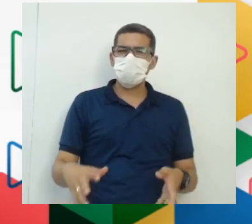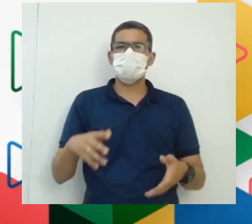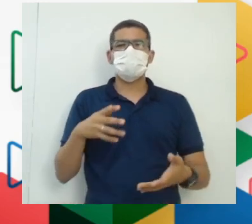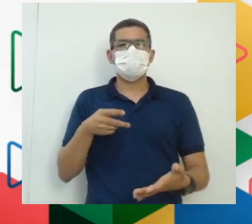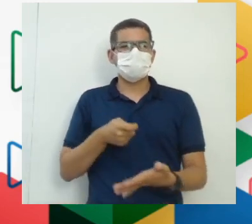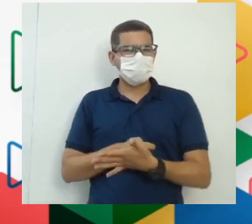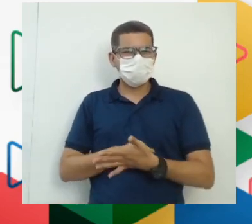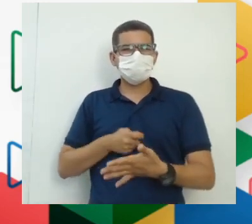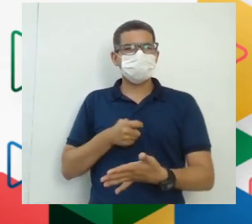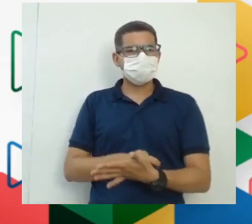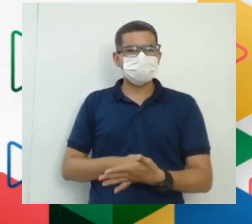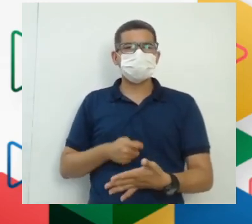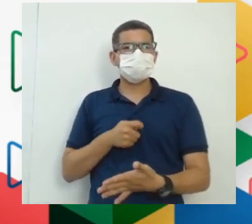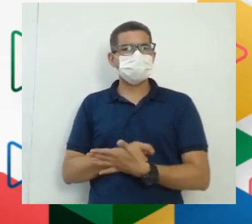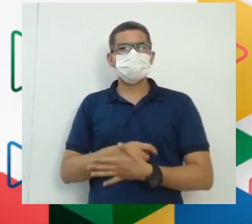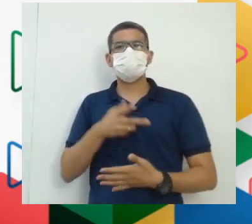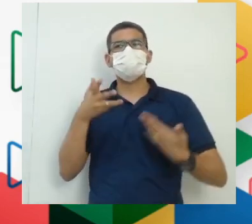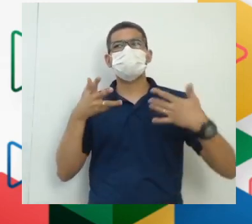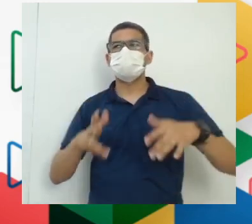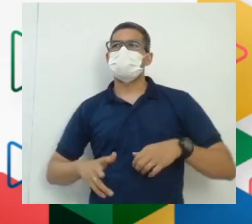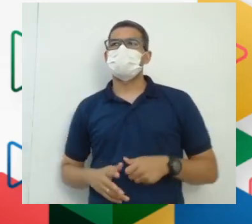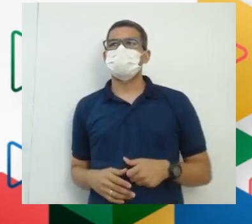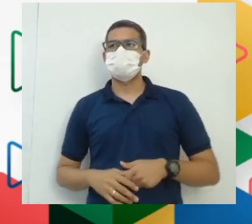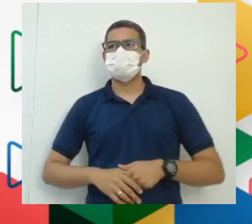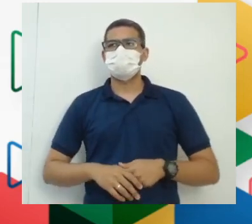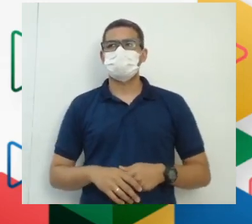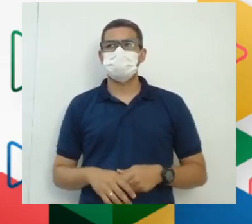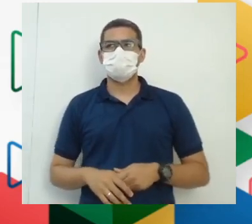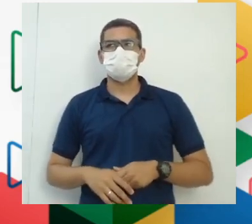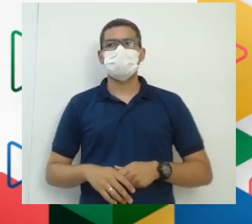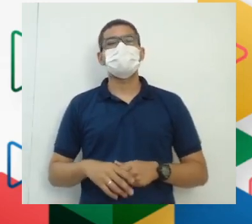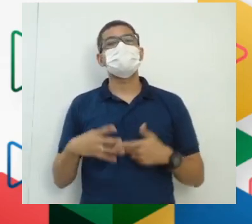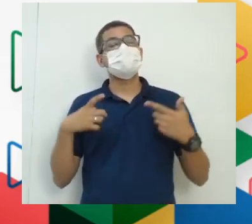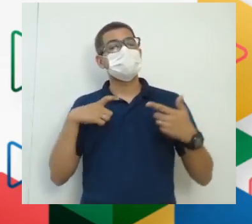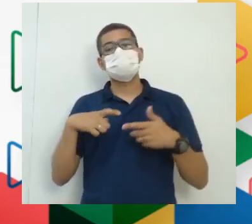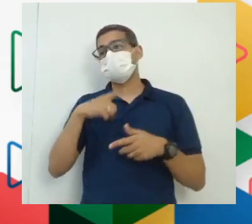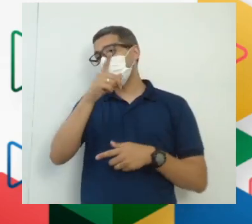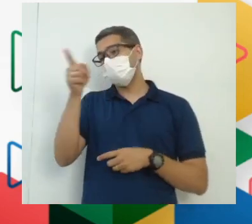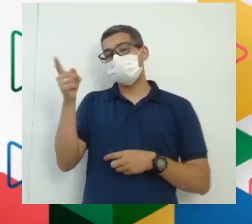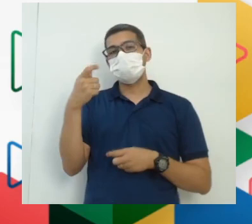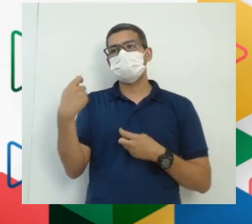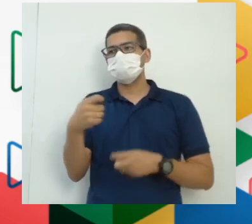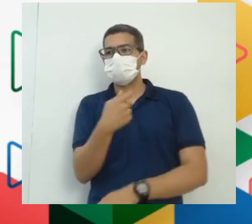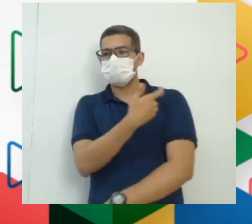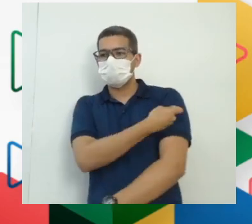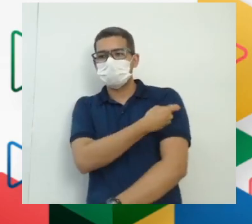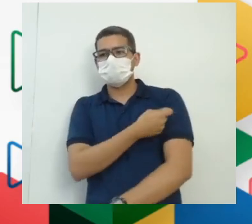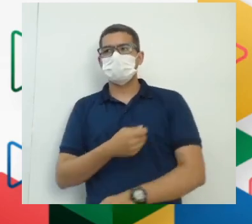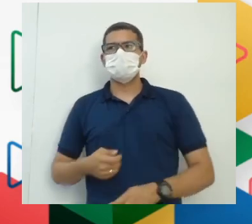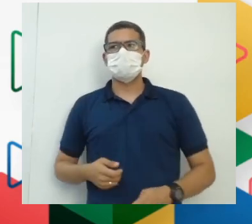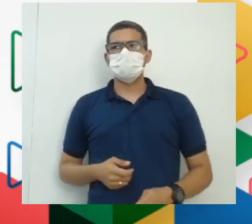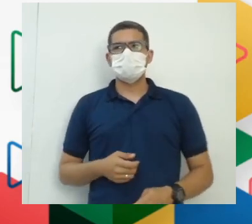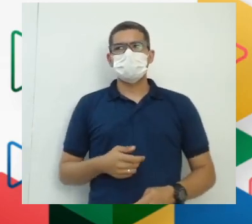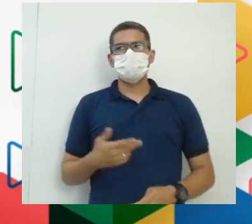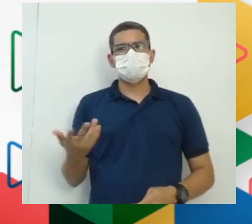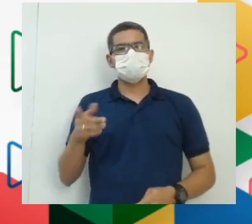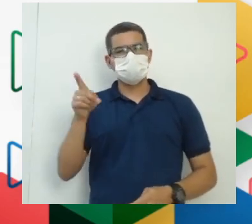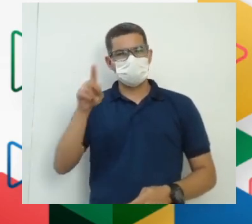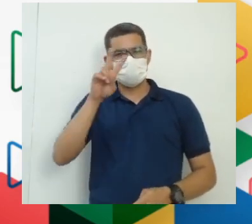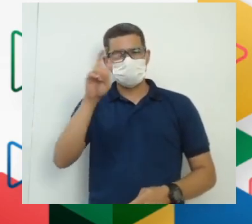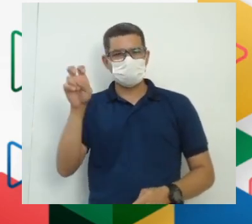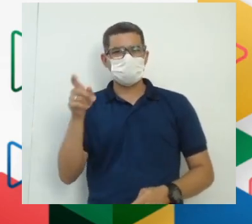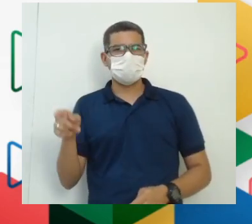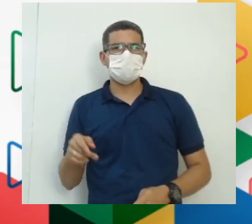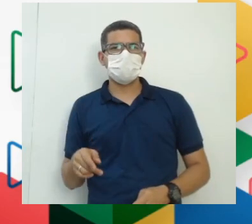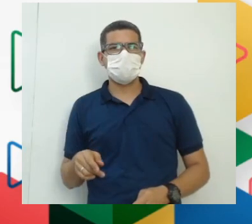uma recepção muito boa, né, quanto ao fato de ter que se vacinar. E a questão não está nesse aspecto, né? A questão aqui